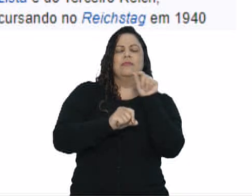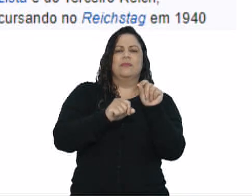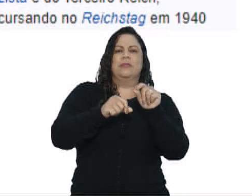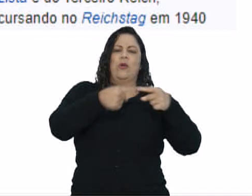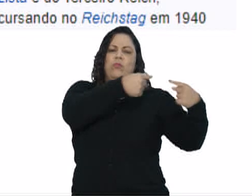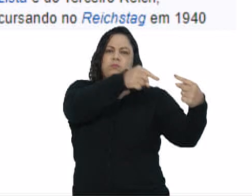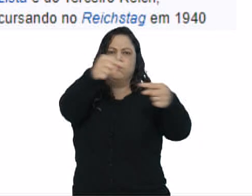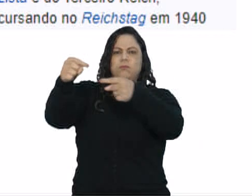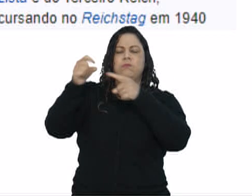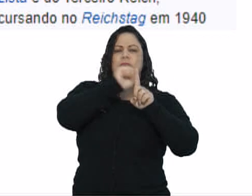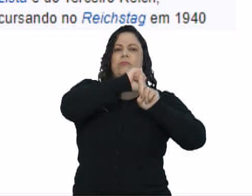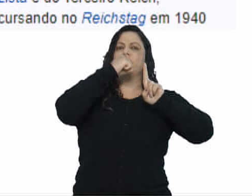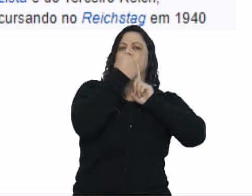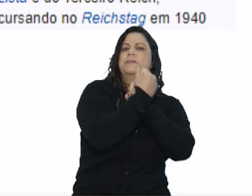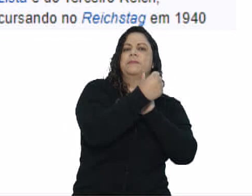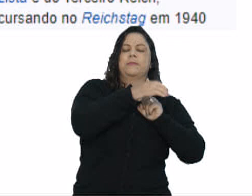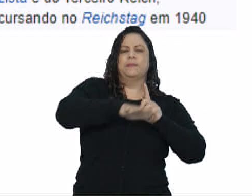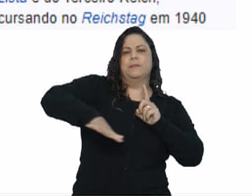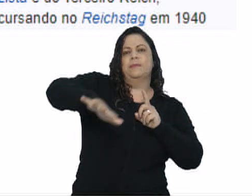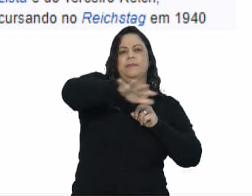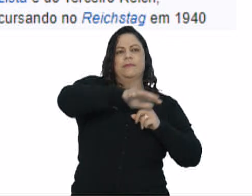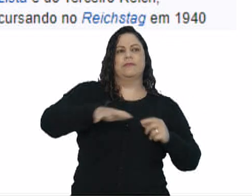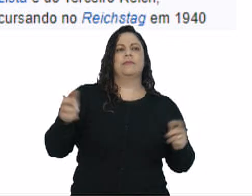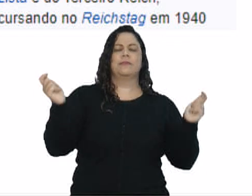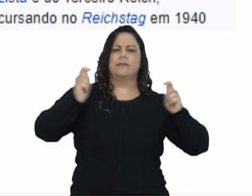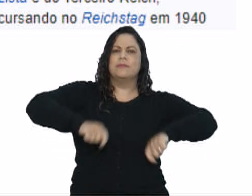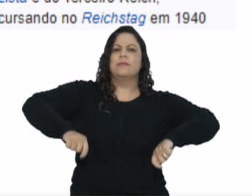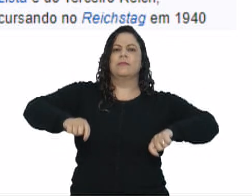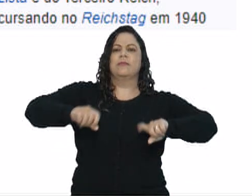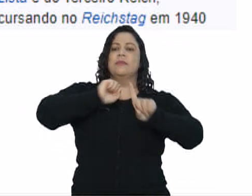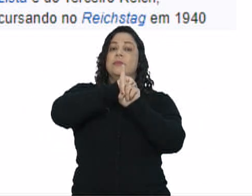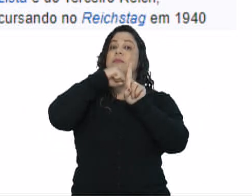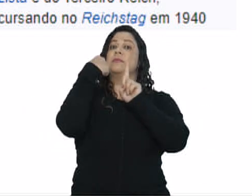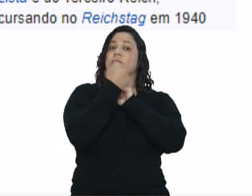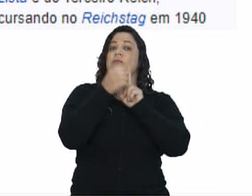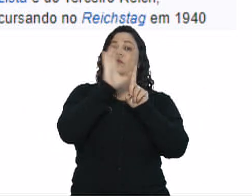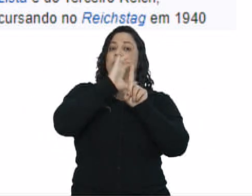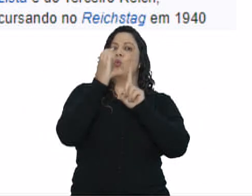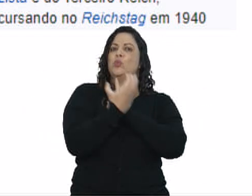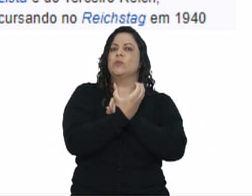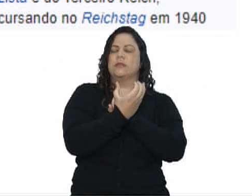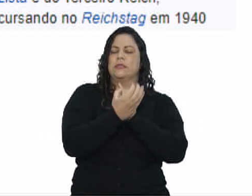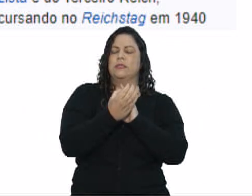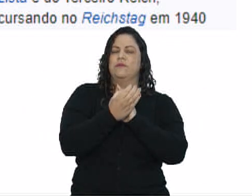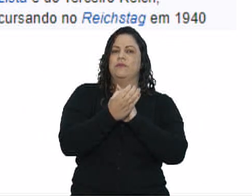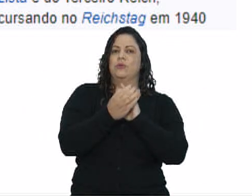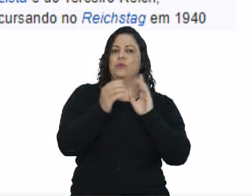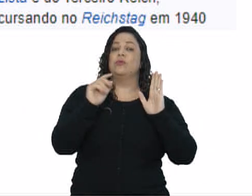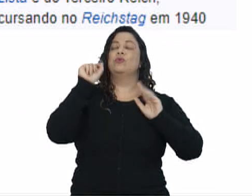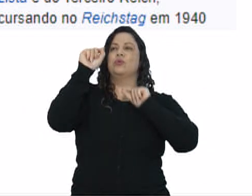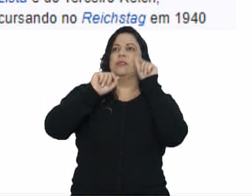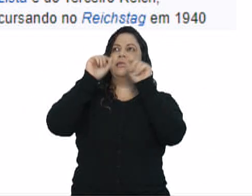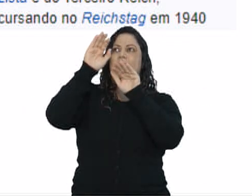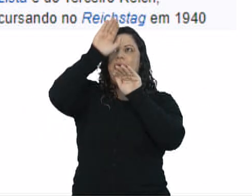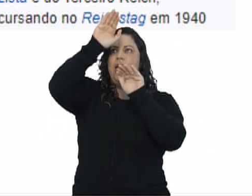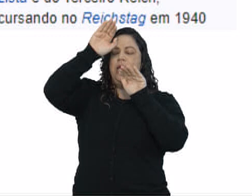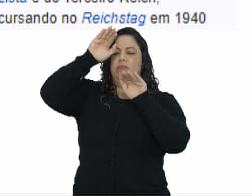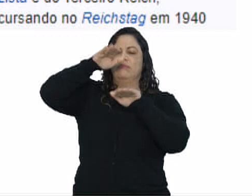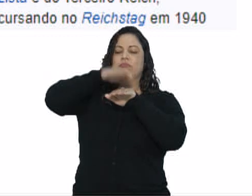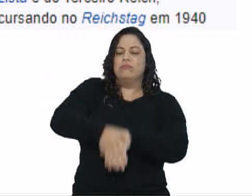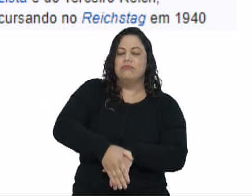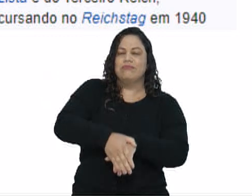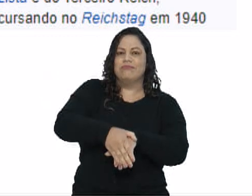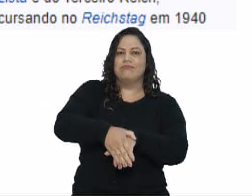políticas e sociais. Mobiliza a sociedade civil de cima para baixo, impondo ao povo